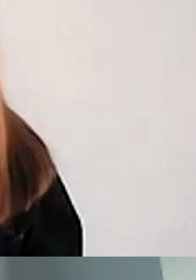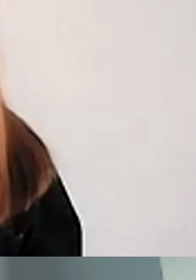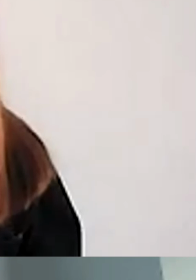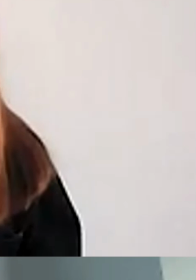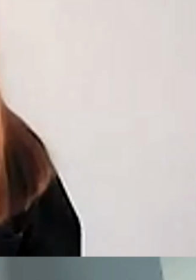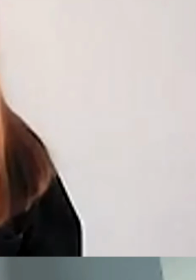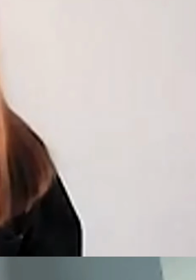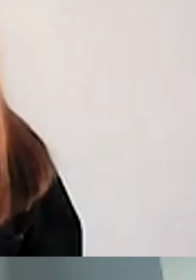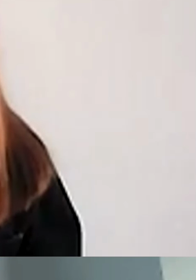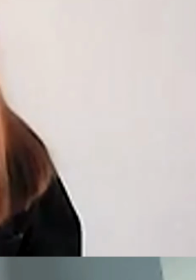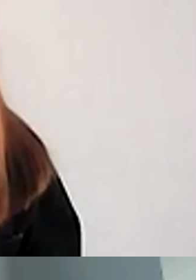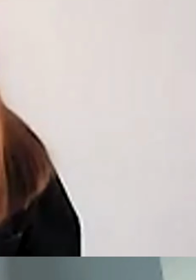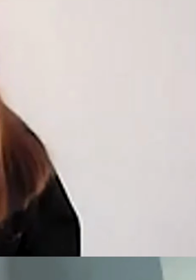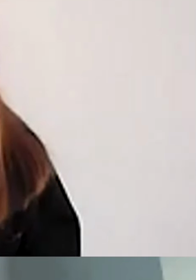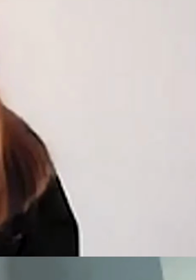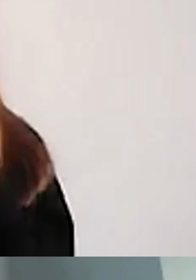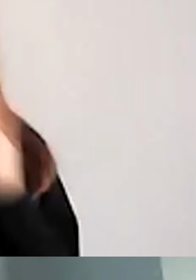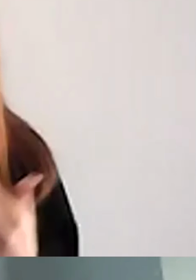obrigado.